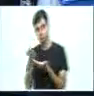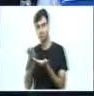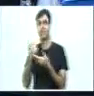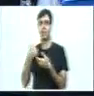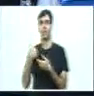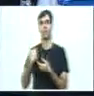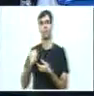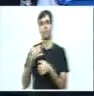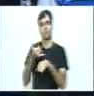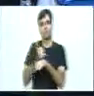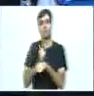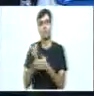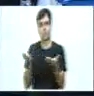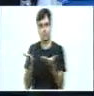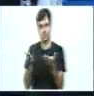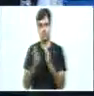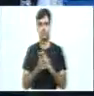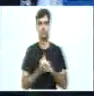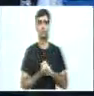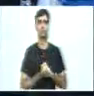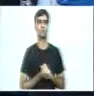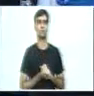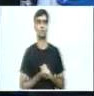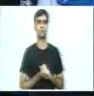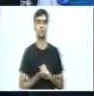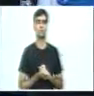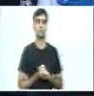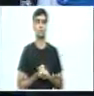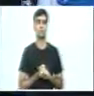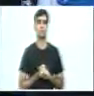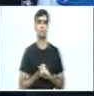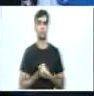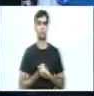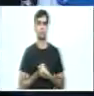pela minha ausência na mesa diretora.